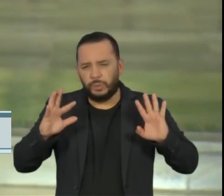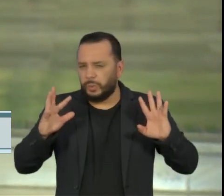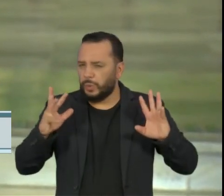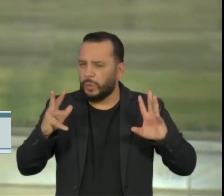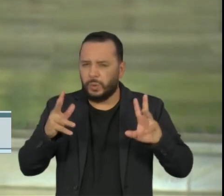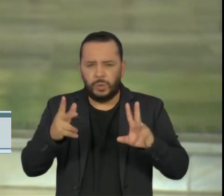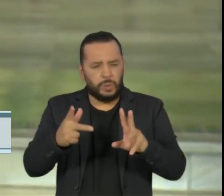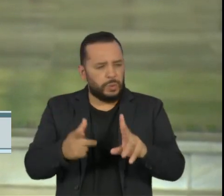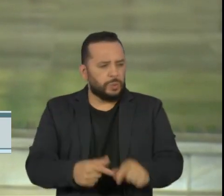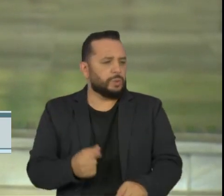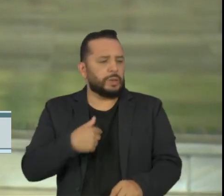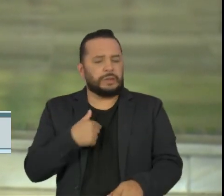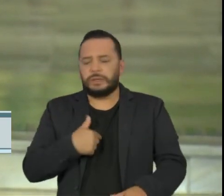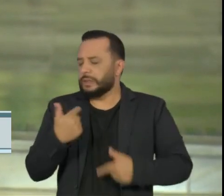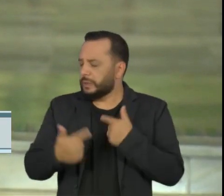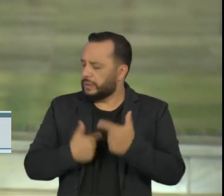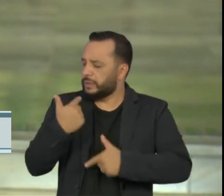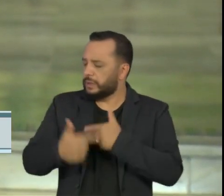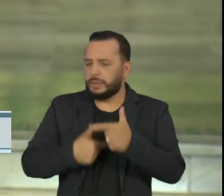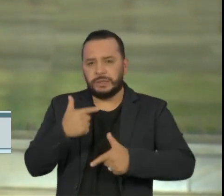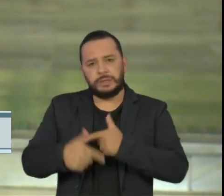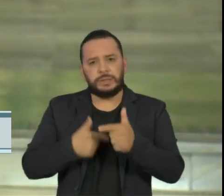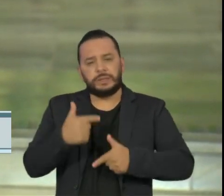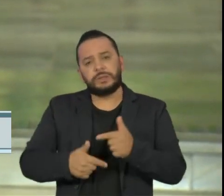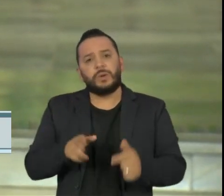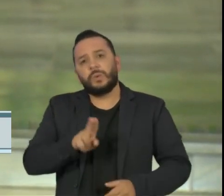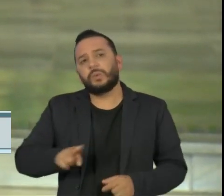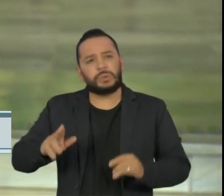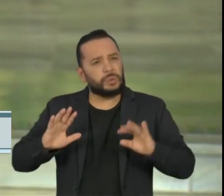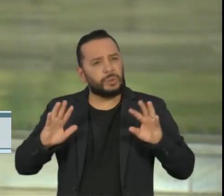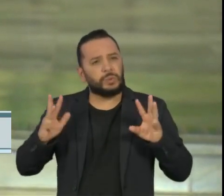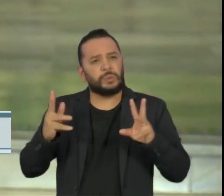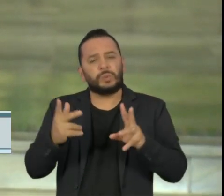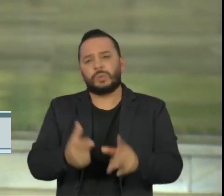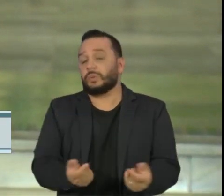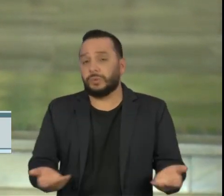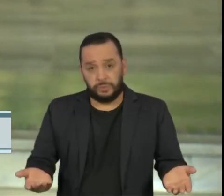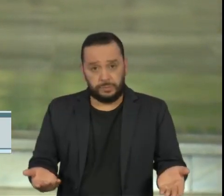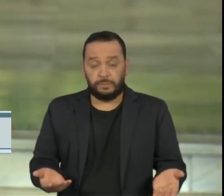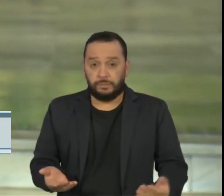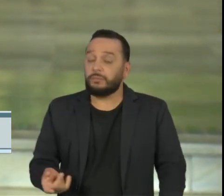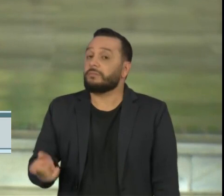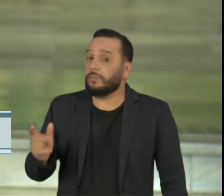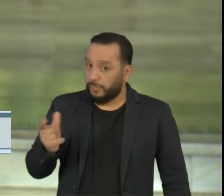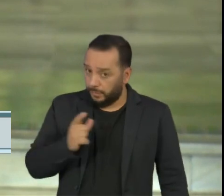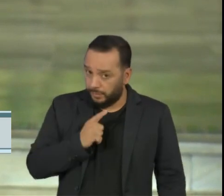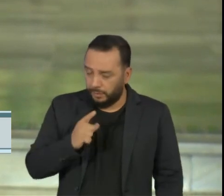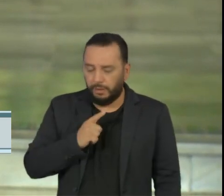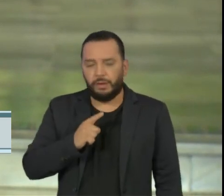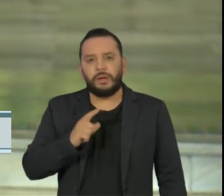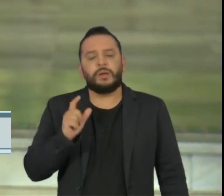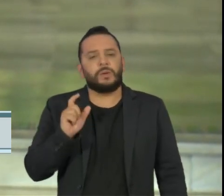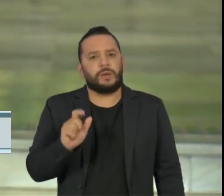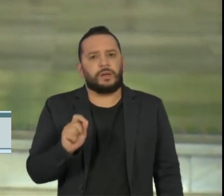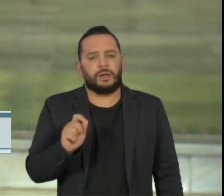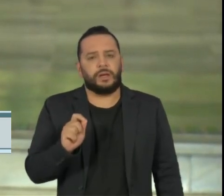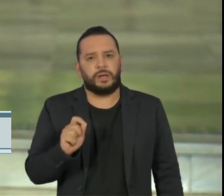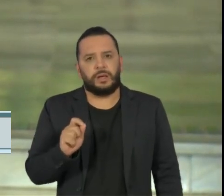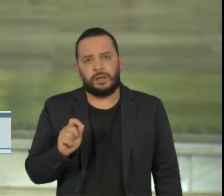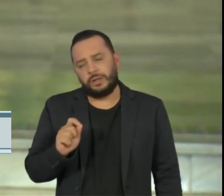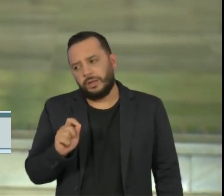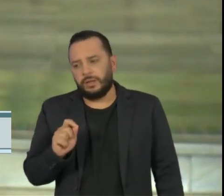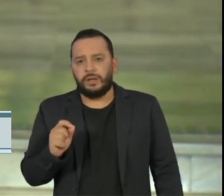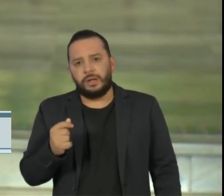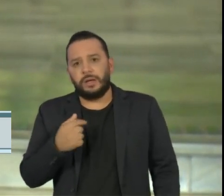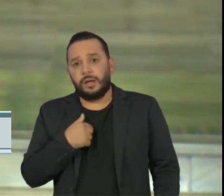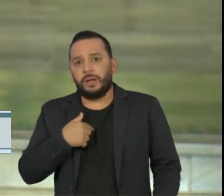todo o equipamento colocado em uso, todo, ou seja, independentemente se há variação maior ou menor, no caso